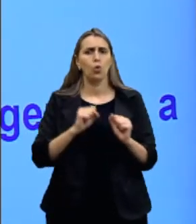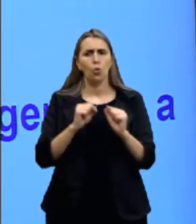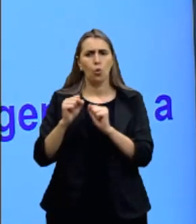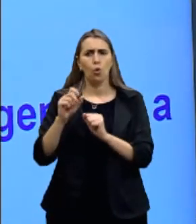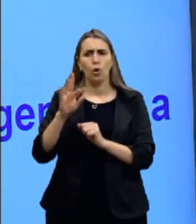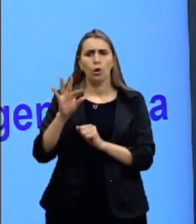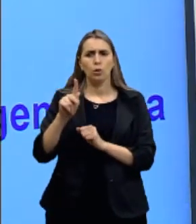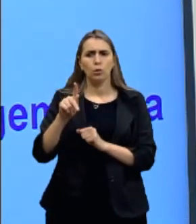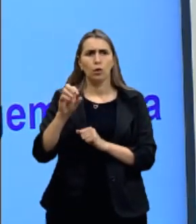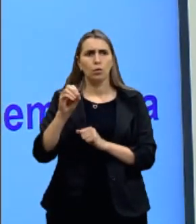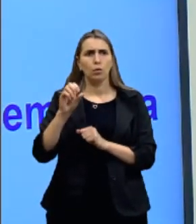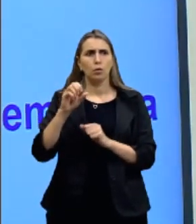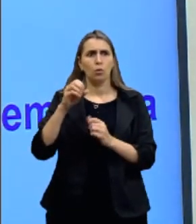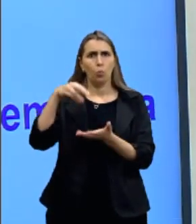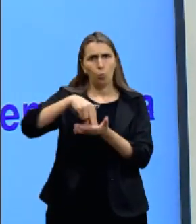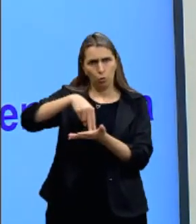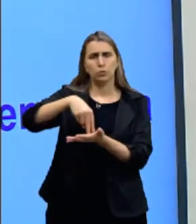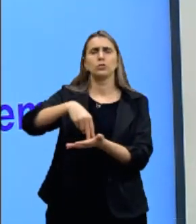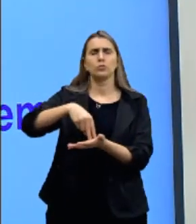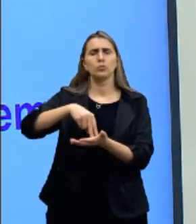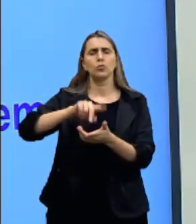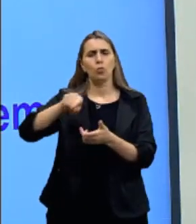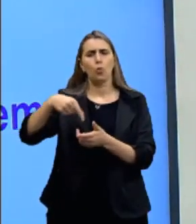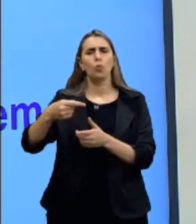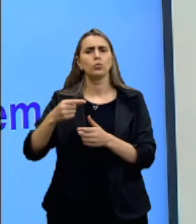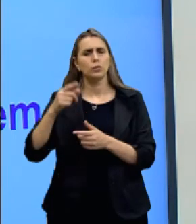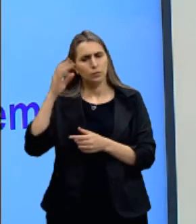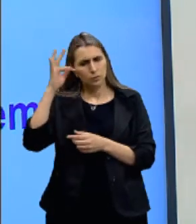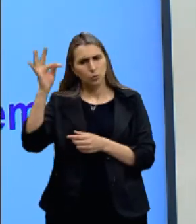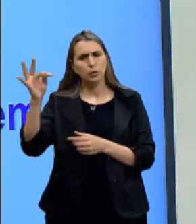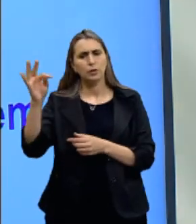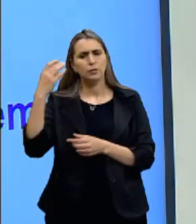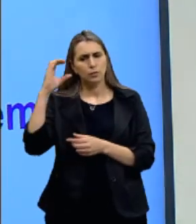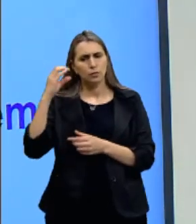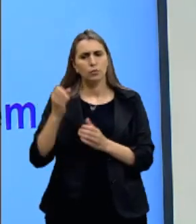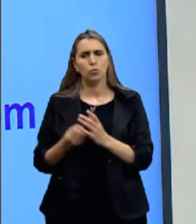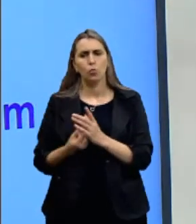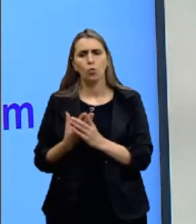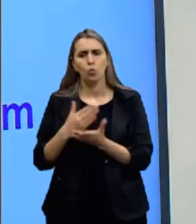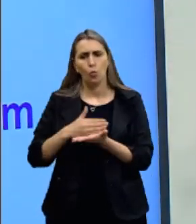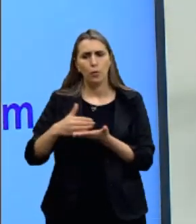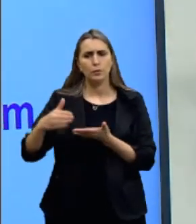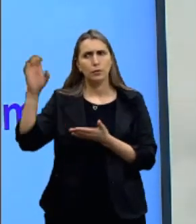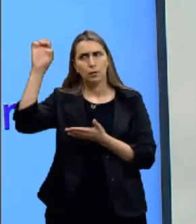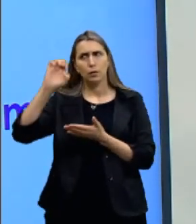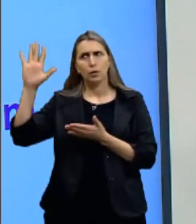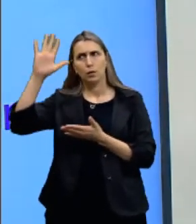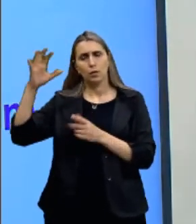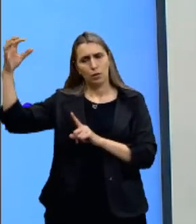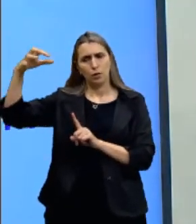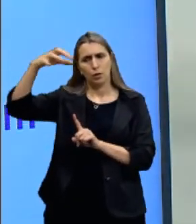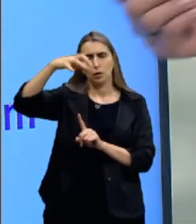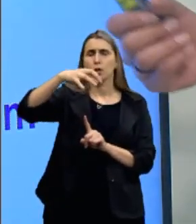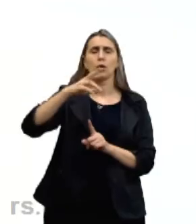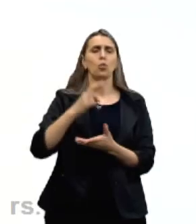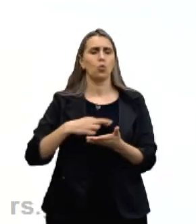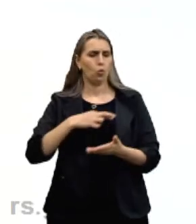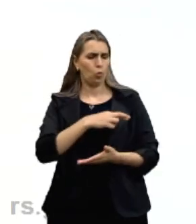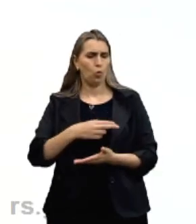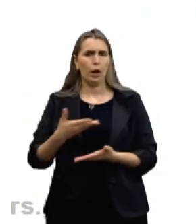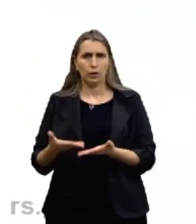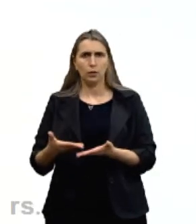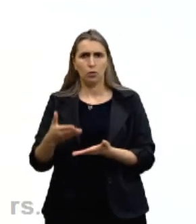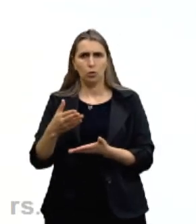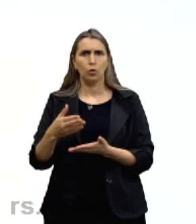positivismo várias outras correntes científicas que estão surgindo aí na Europa que influenciam esse romance sim e